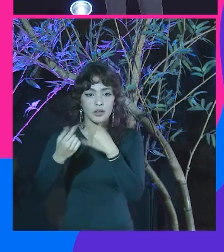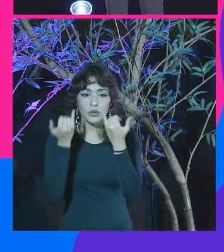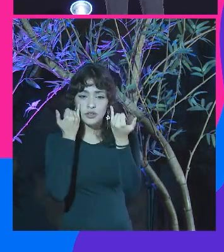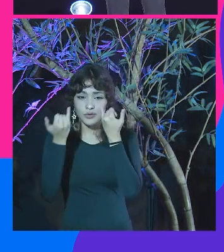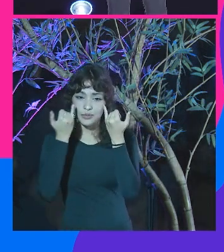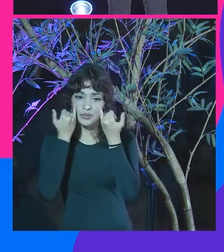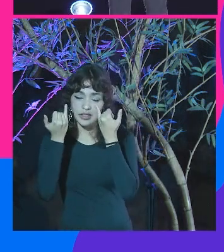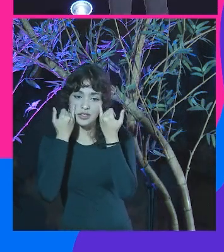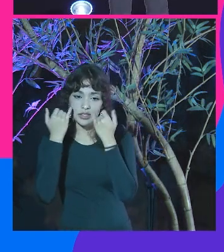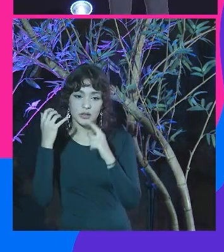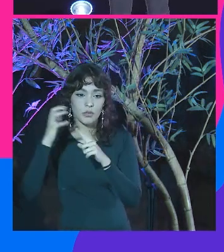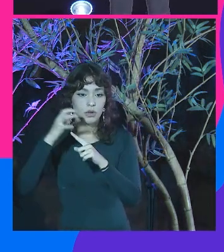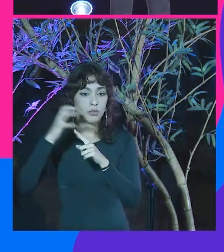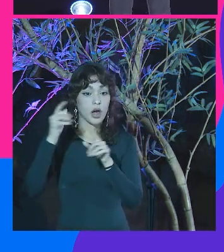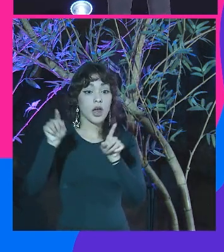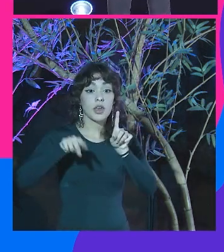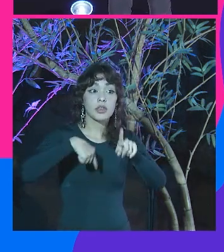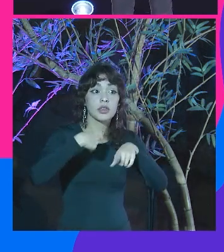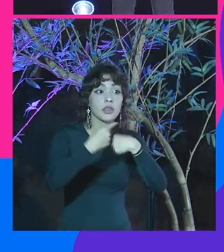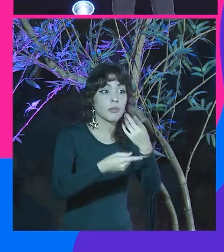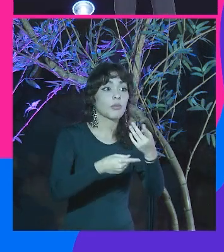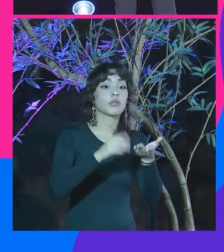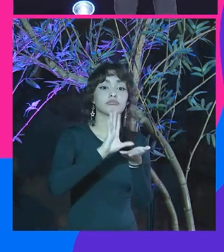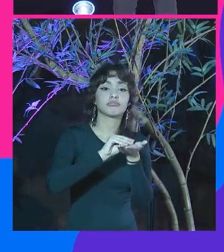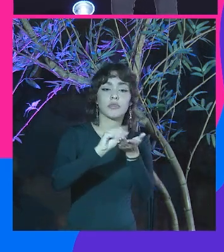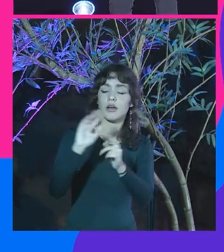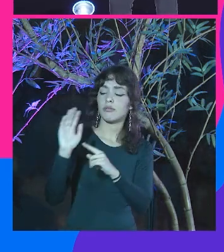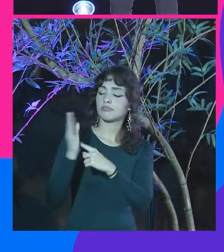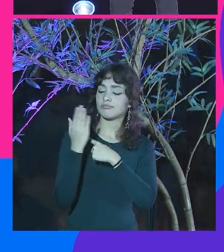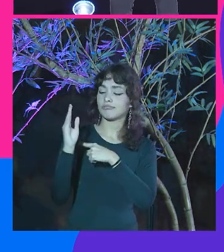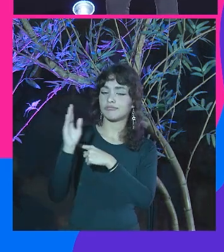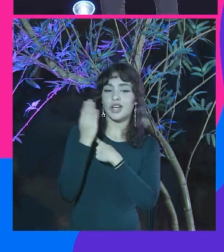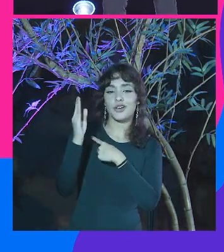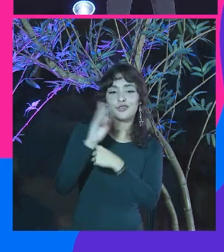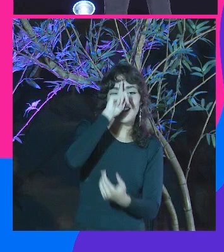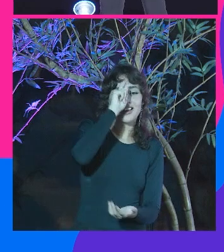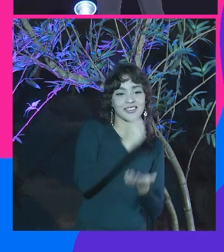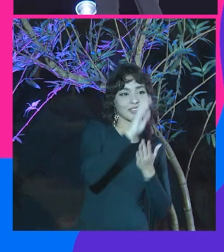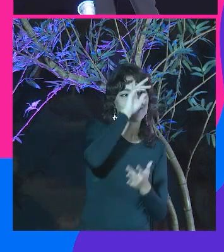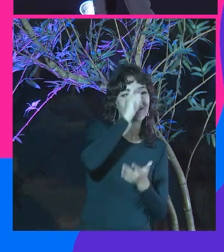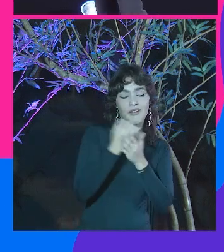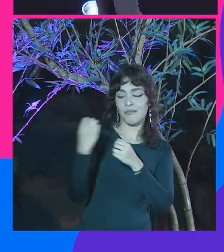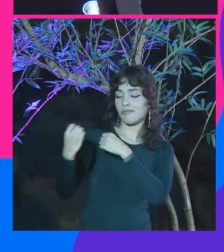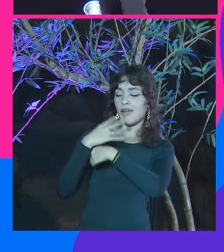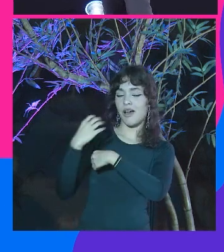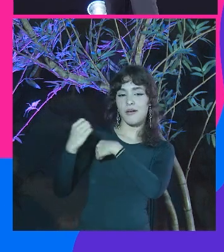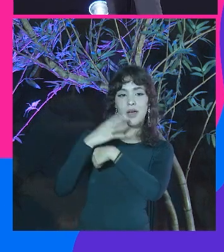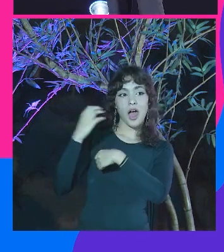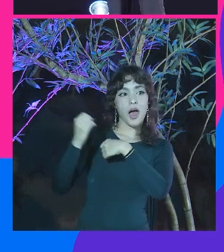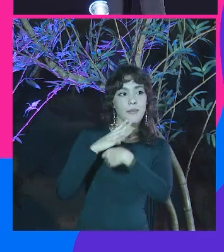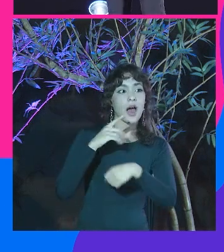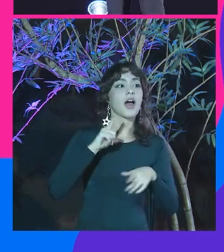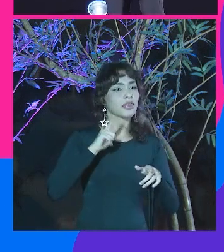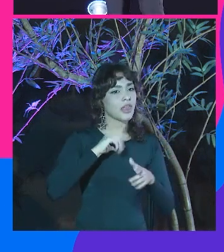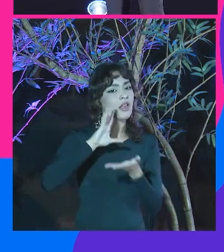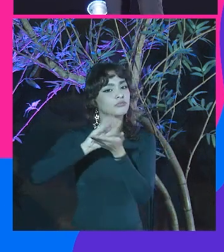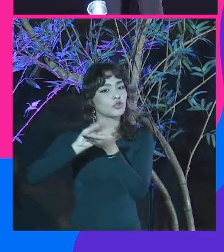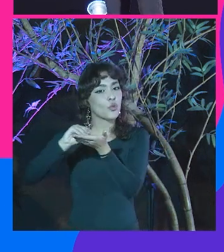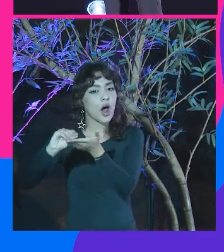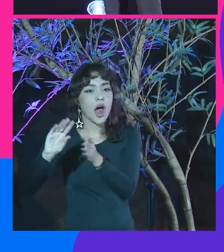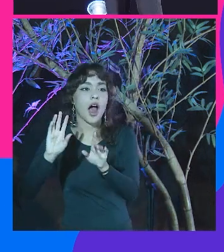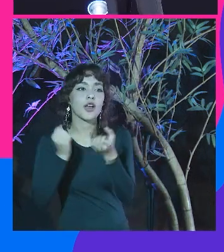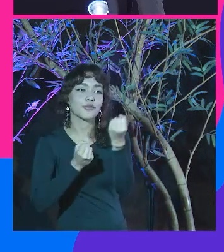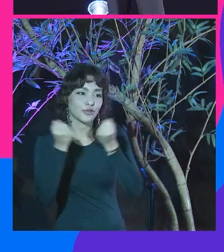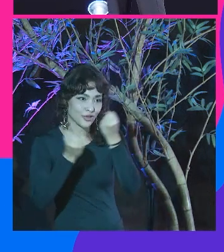entrar algoritmos nas nossas vidas que começaram a ajudar a gente a tomar decisões. O algoritmo que ajudou a chegar aqui de carro, né, eu